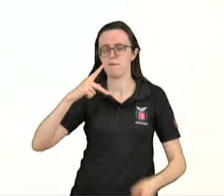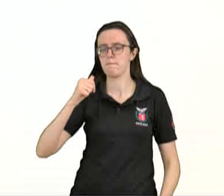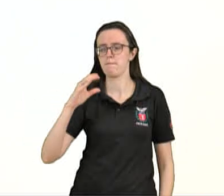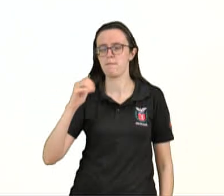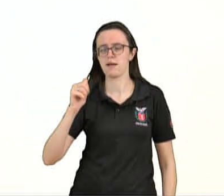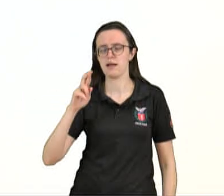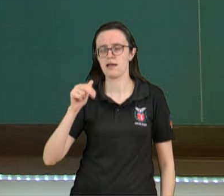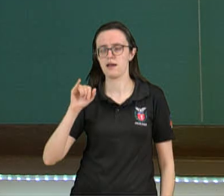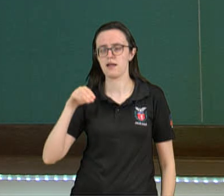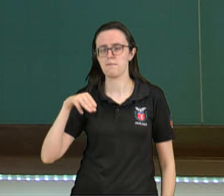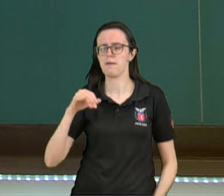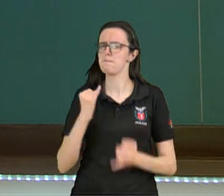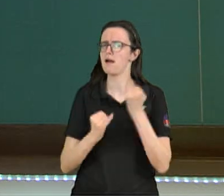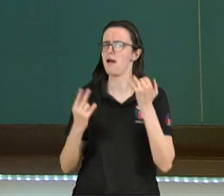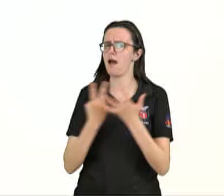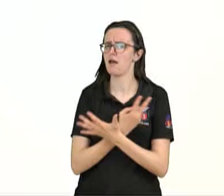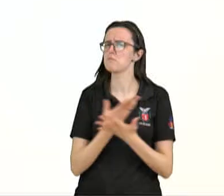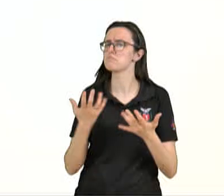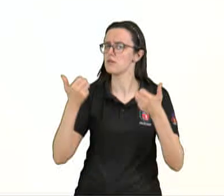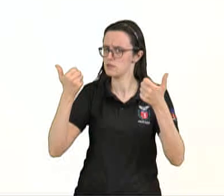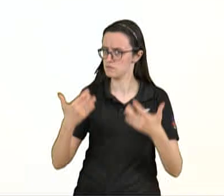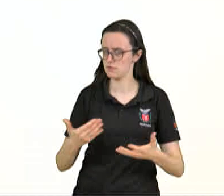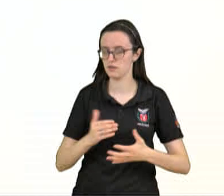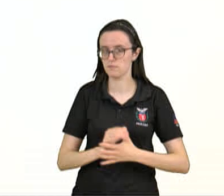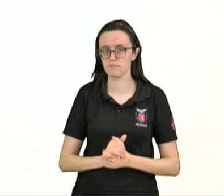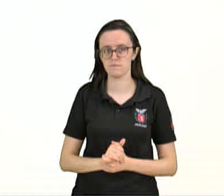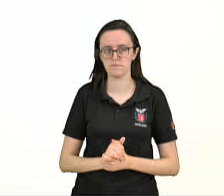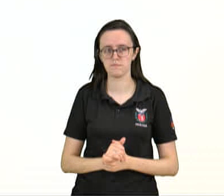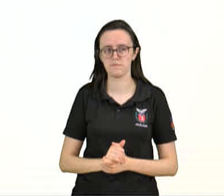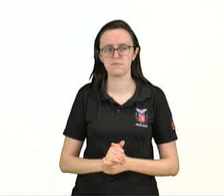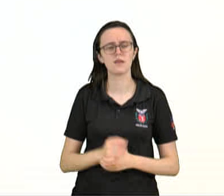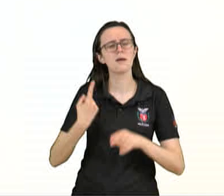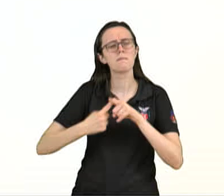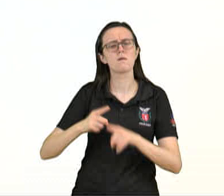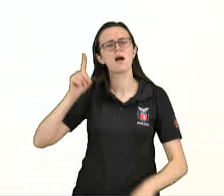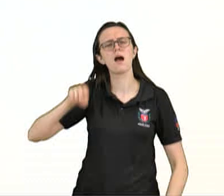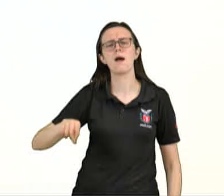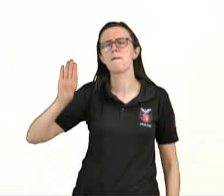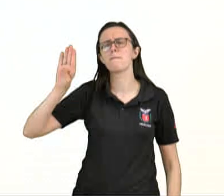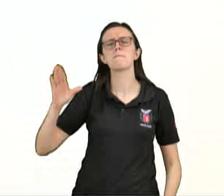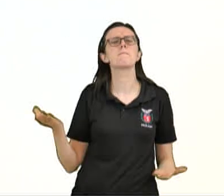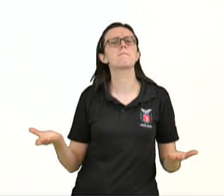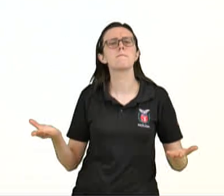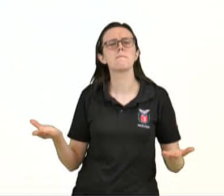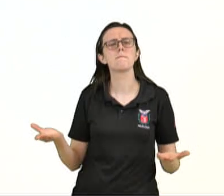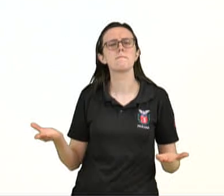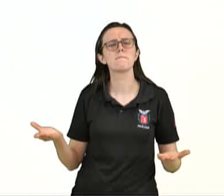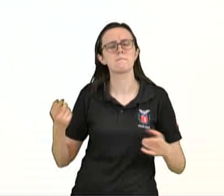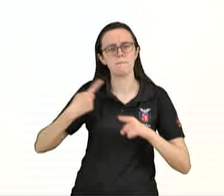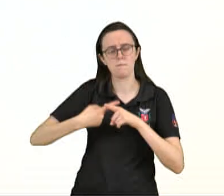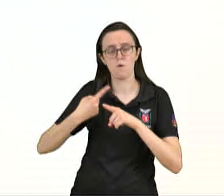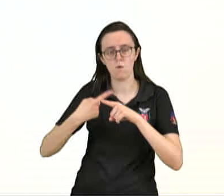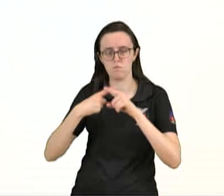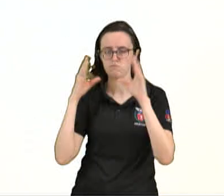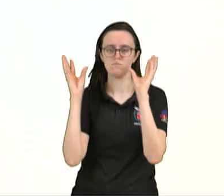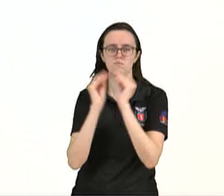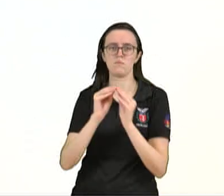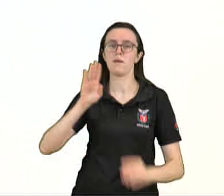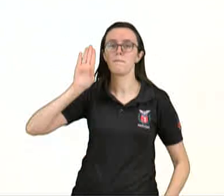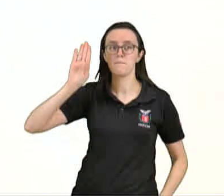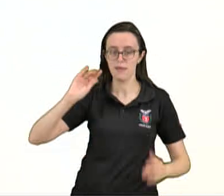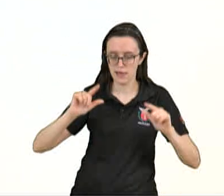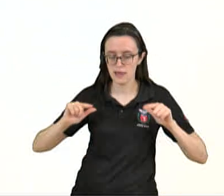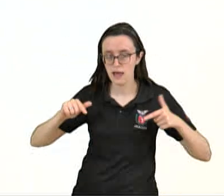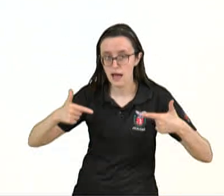condenável? Explique. Então, em B. Por que será que foi em B? Porque no resumo B, a ação